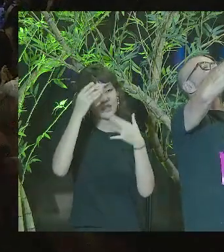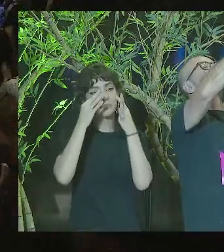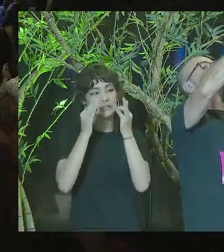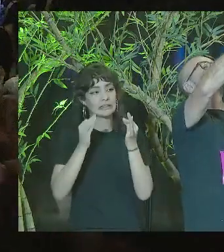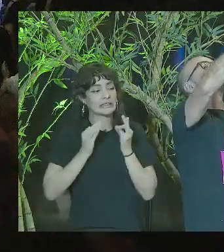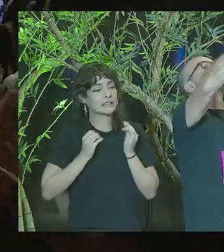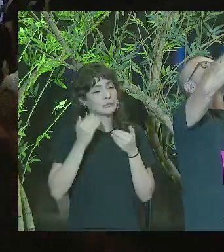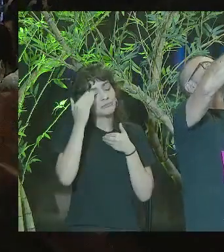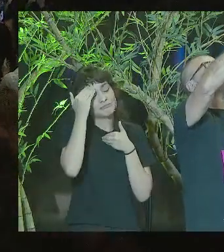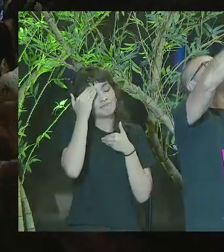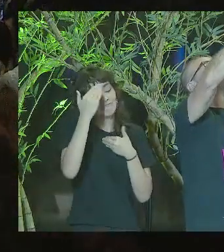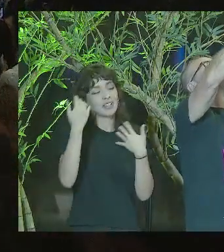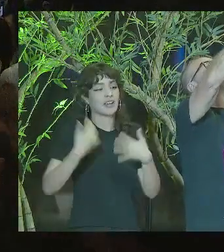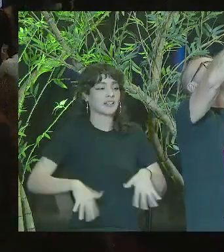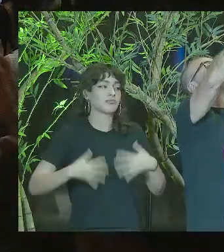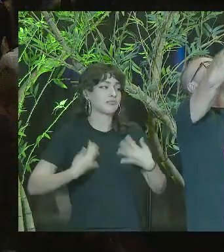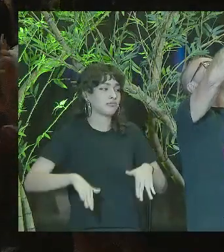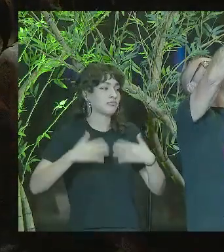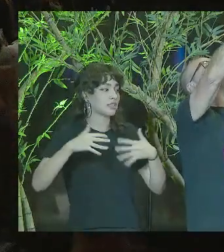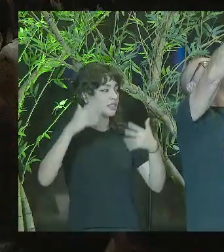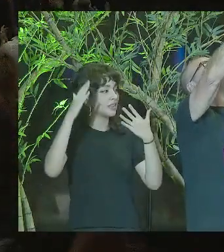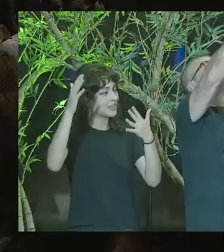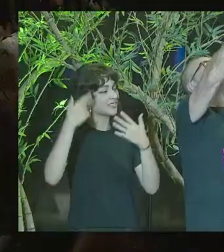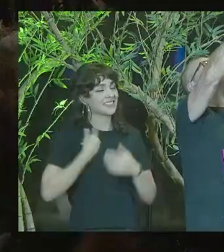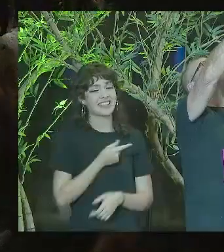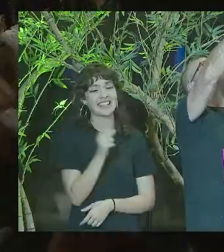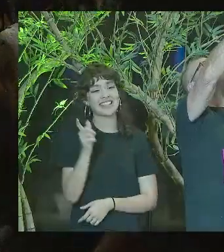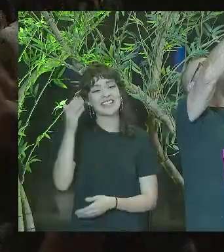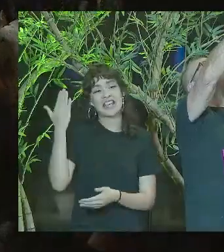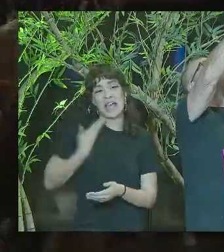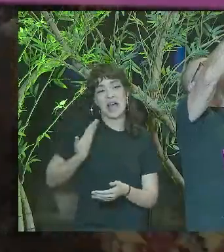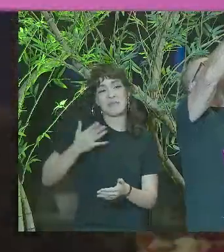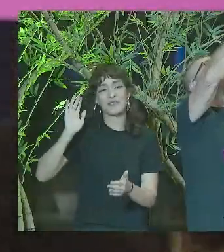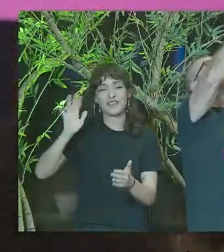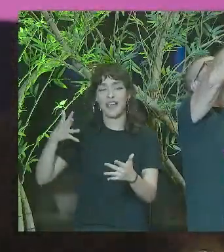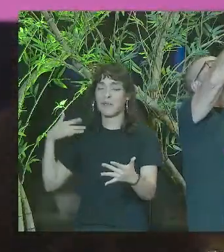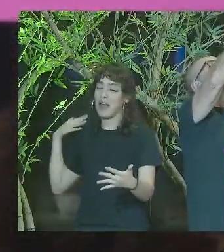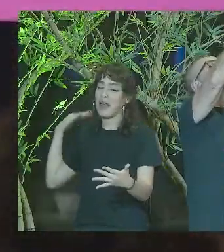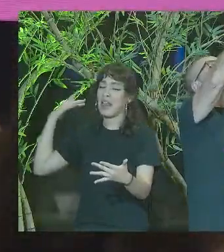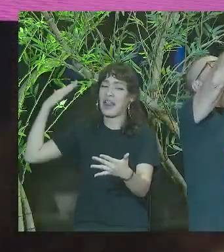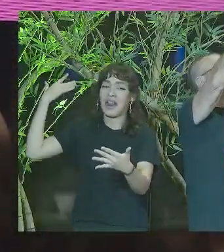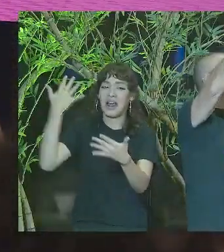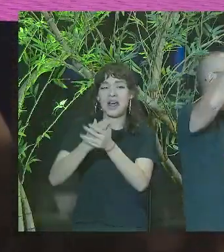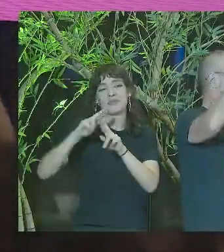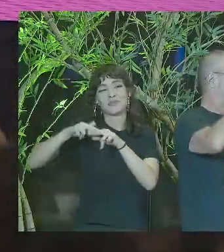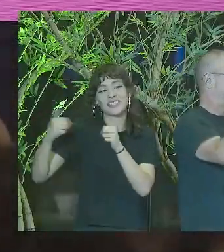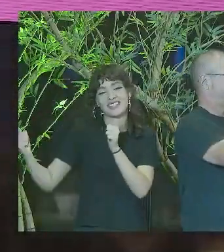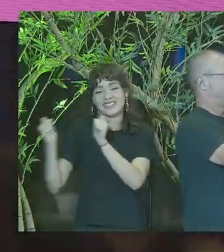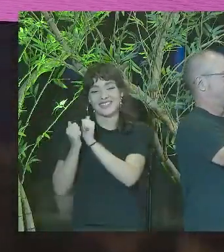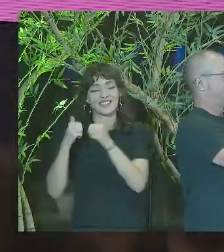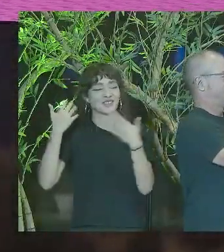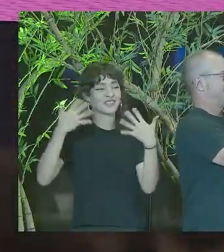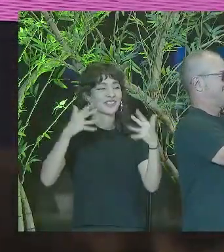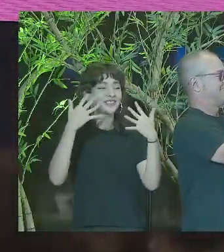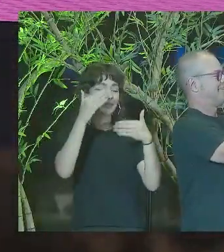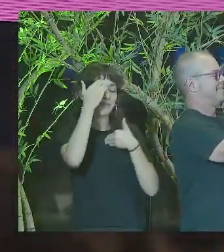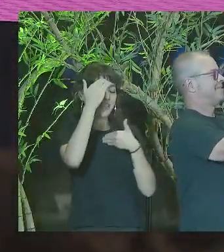aqui. Obrigada, meu amigo. Esse aqui é amigo de longa data, por isso que ele faz isso comigo. Obrigada.